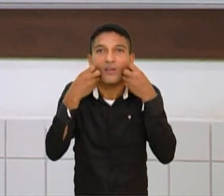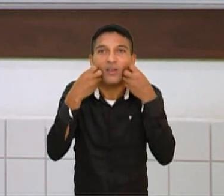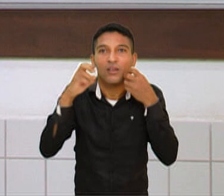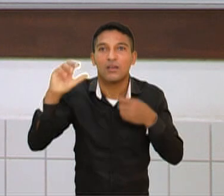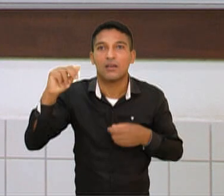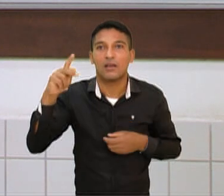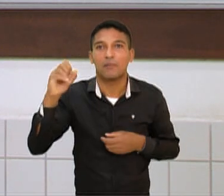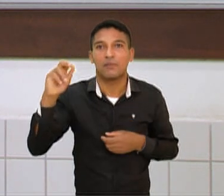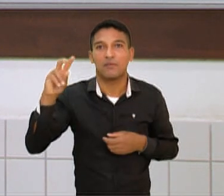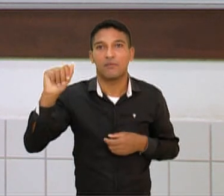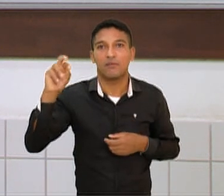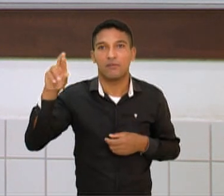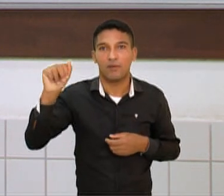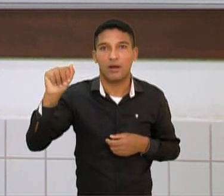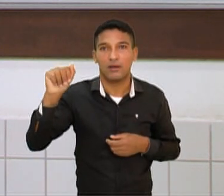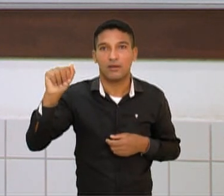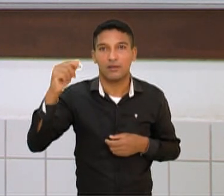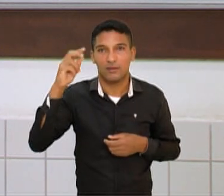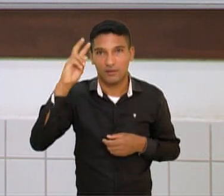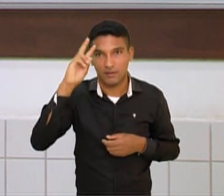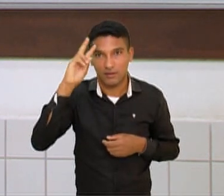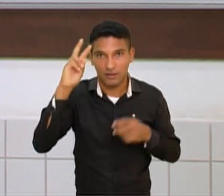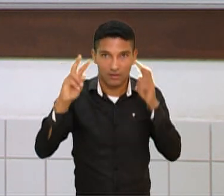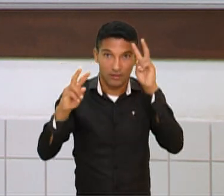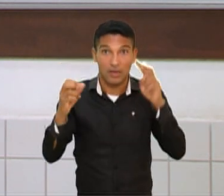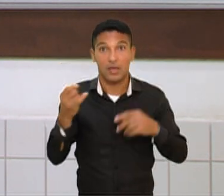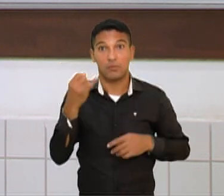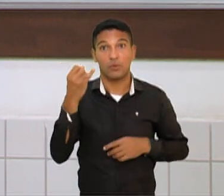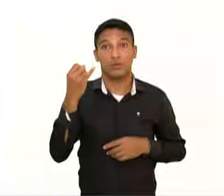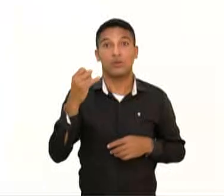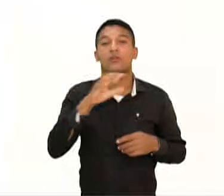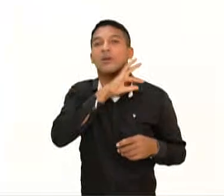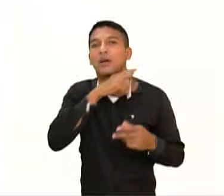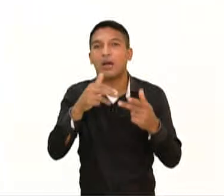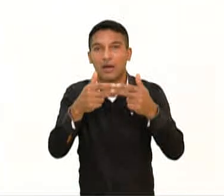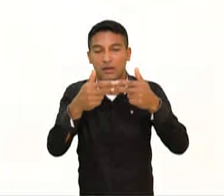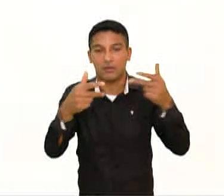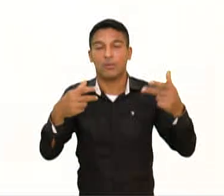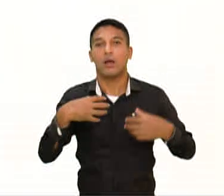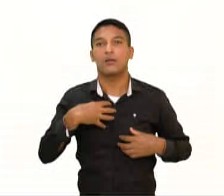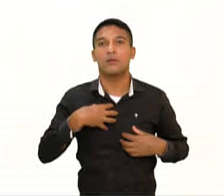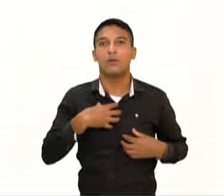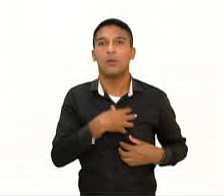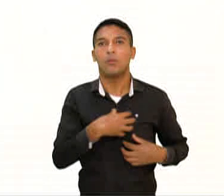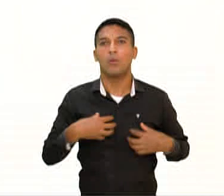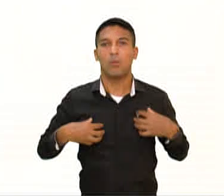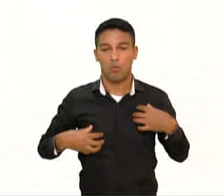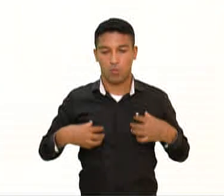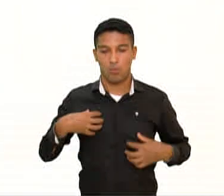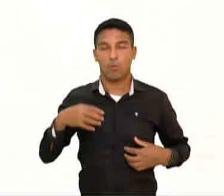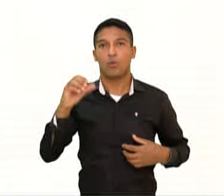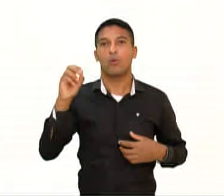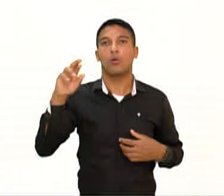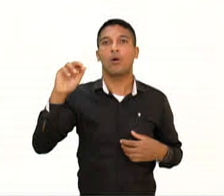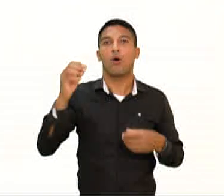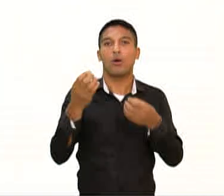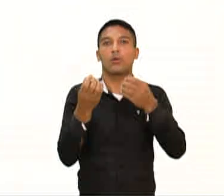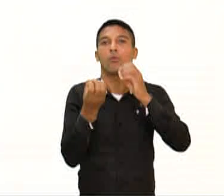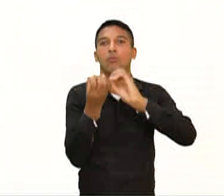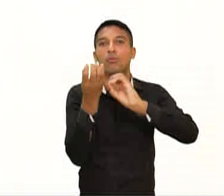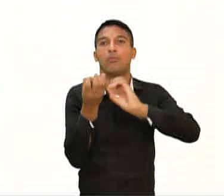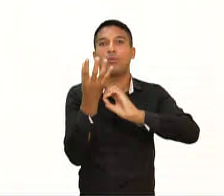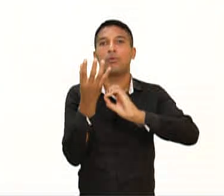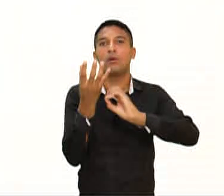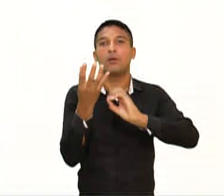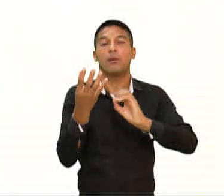Então, é importantíssimo os órgãos dos sentidos para a alimentação e segurança. Então, quem assinalou a alternativa D